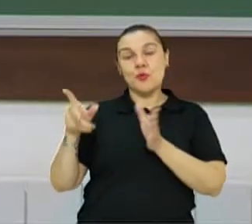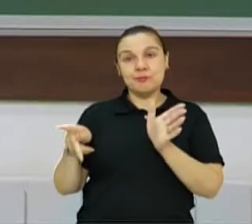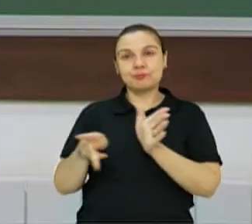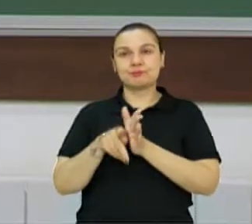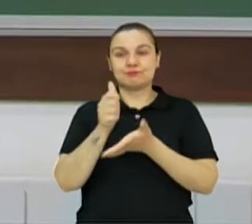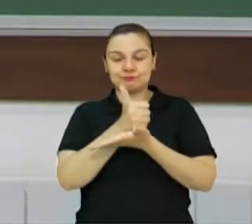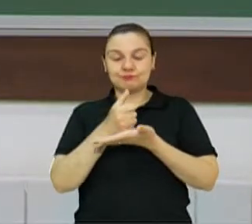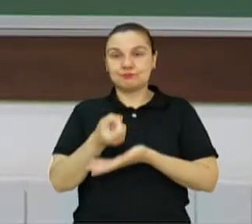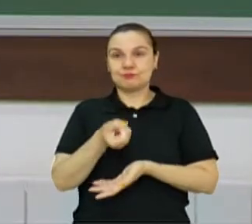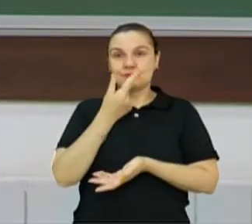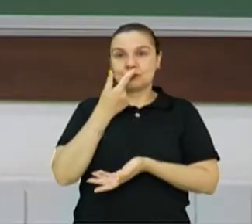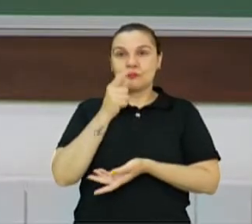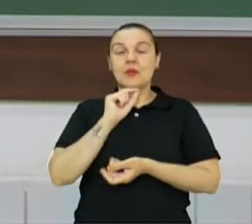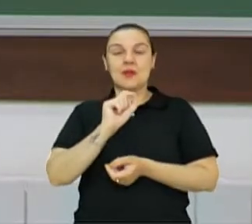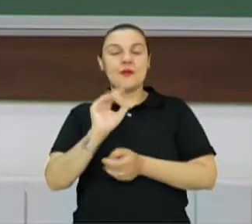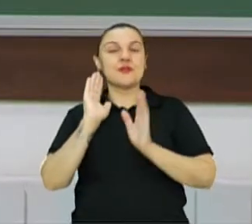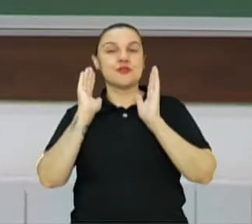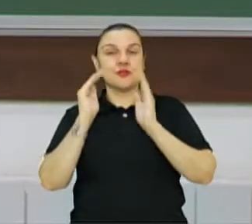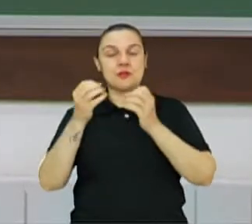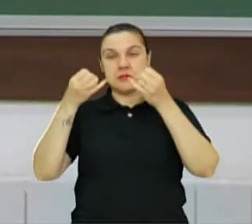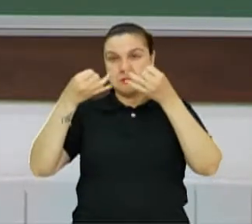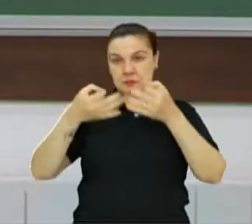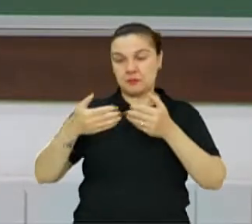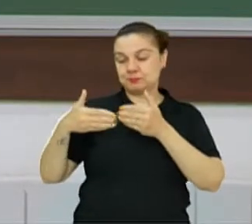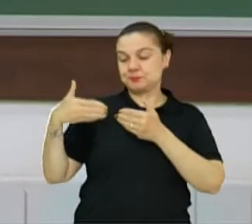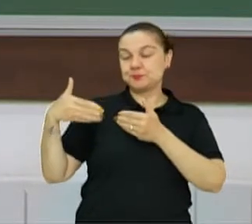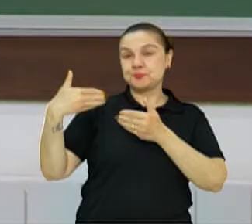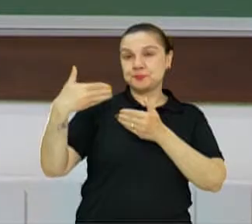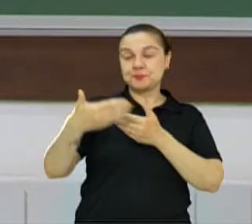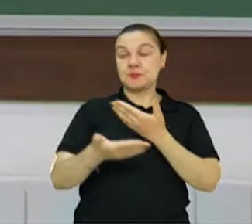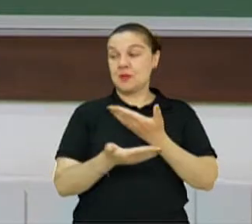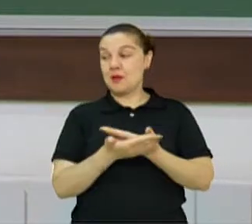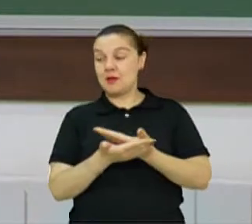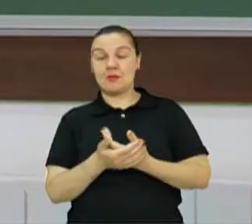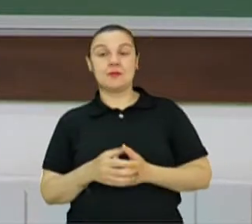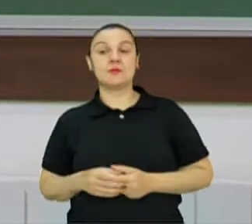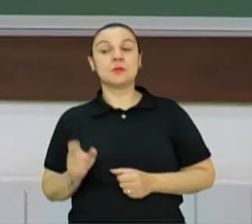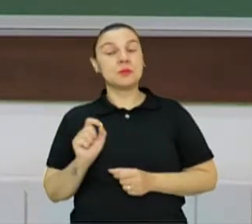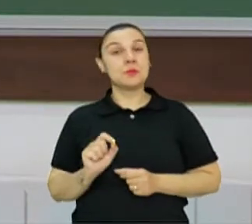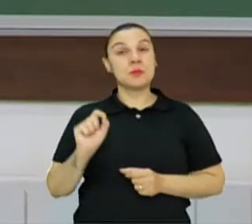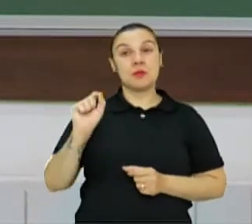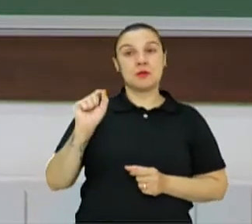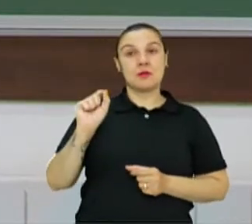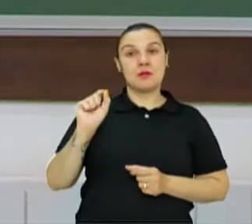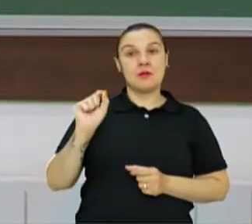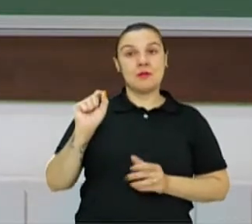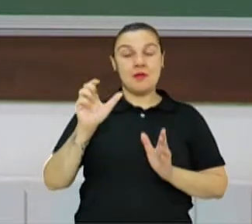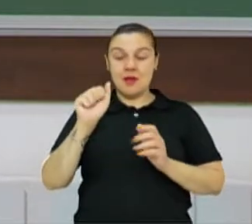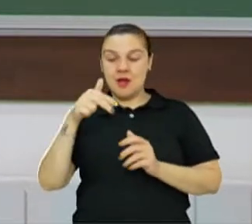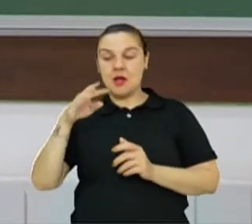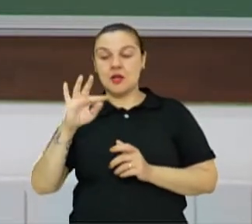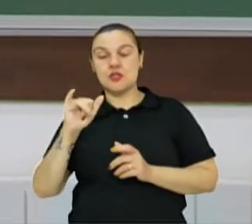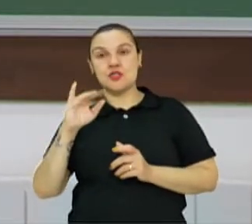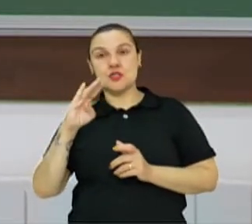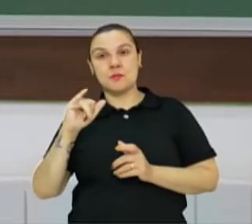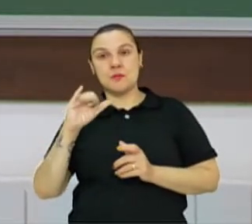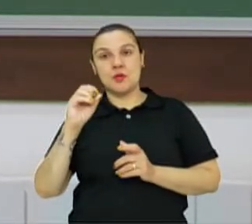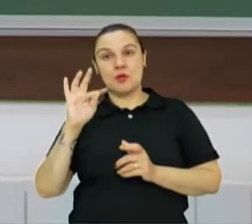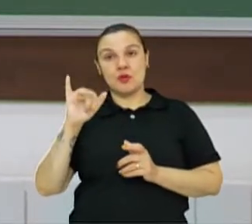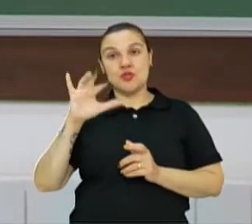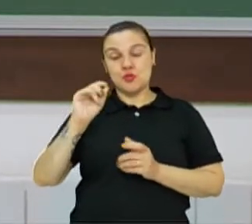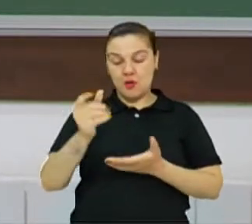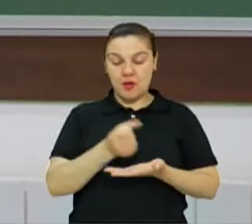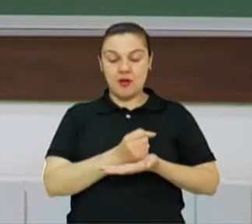nessa pessoa? Então, a gente já falou ao longo das aulas aí, né, que antibiótico é um medicamento